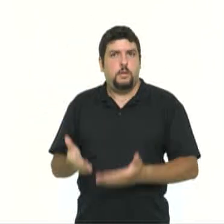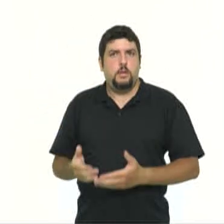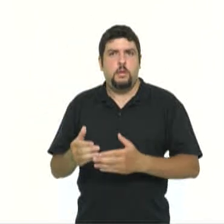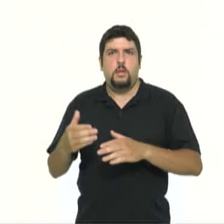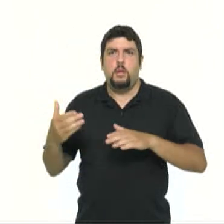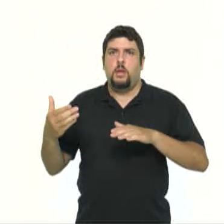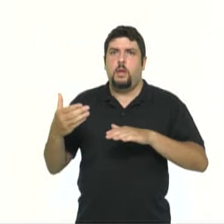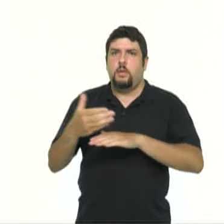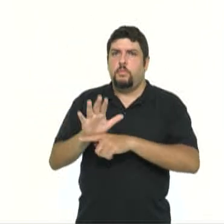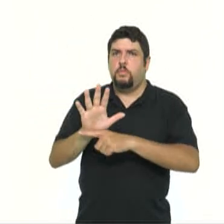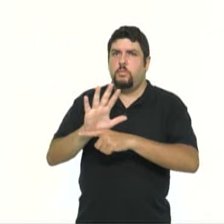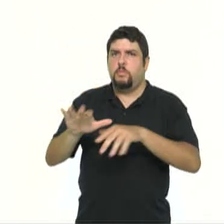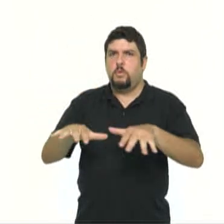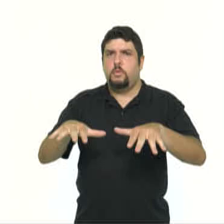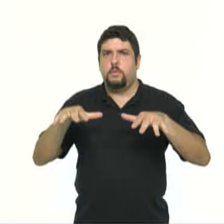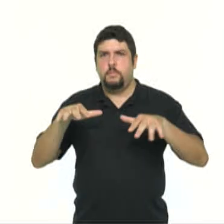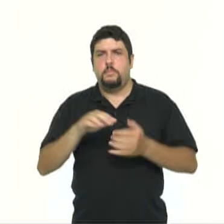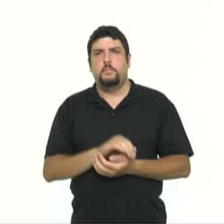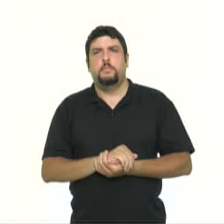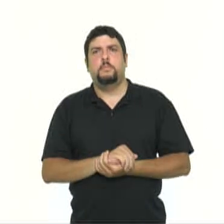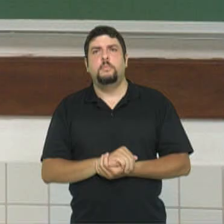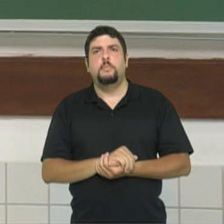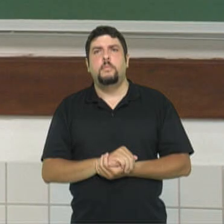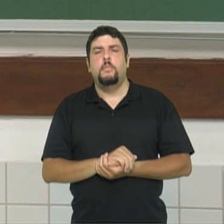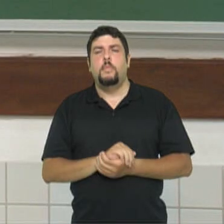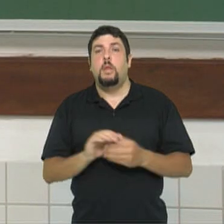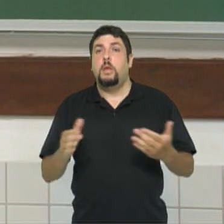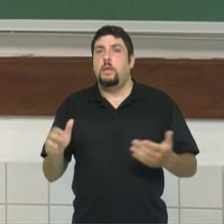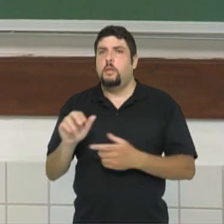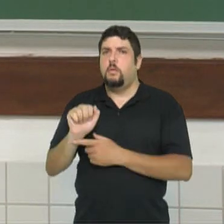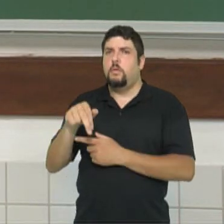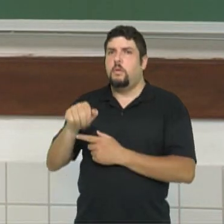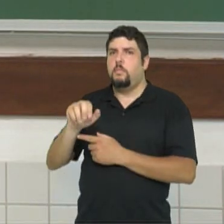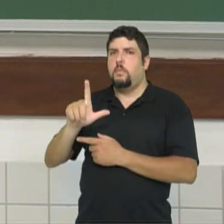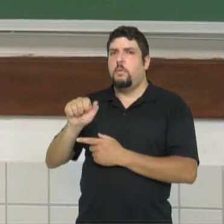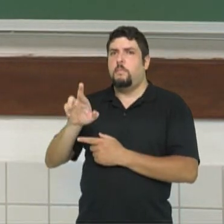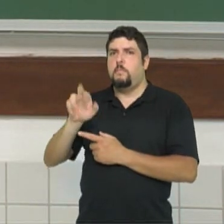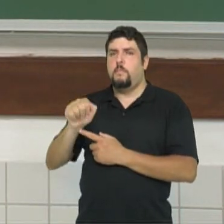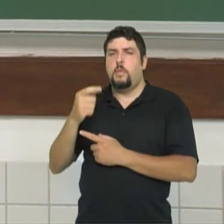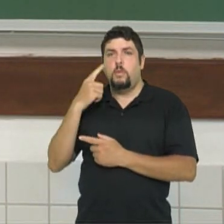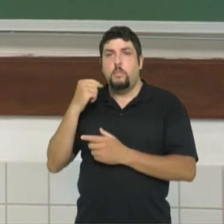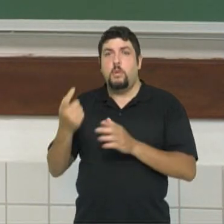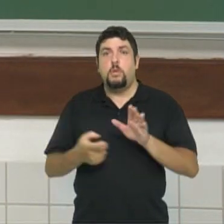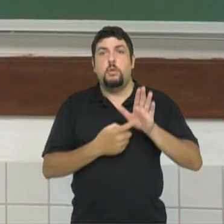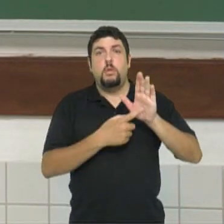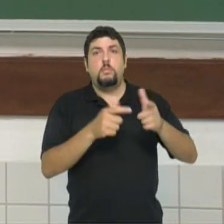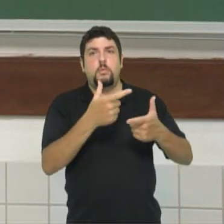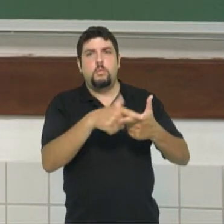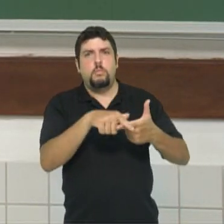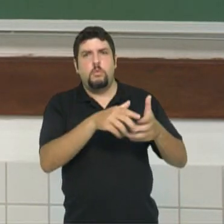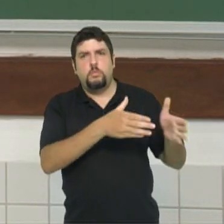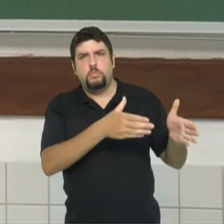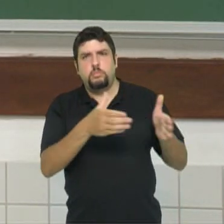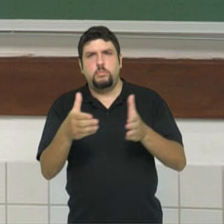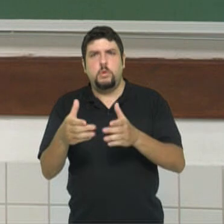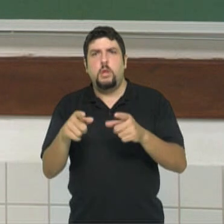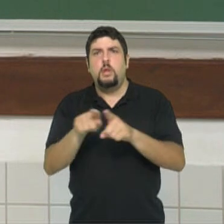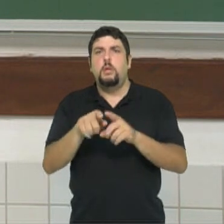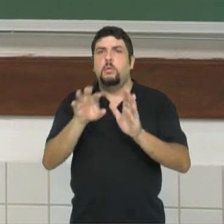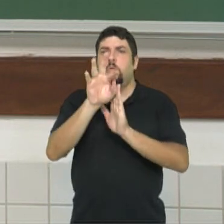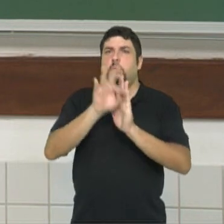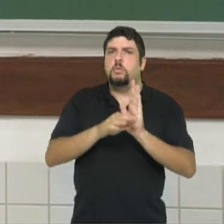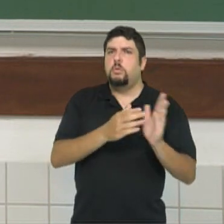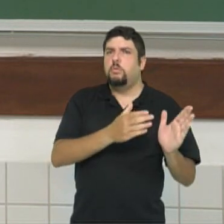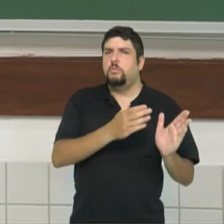respeito ao cinema. Então, a Ana Clara já começa nos apresentando um problema e no decorrer do texto, da